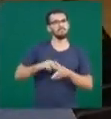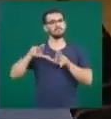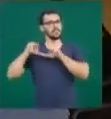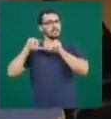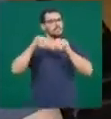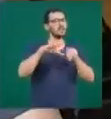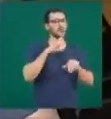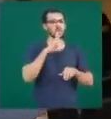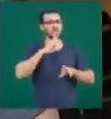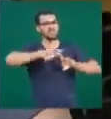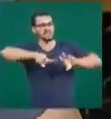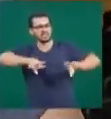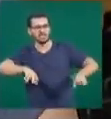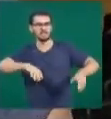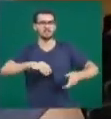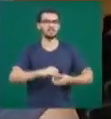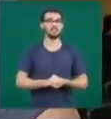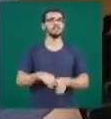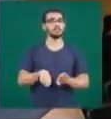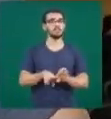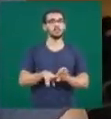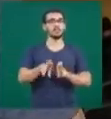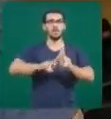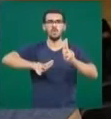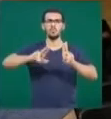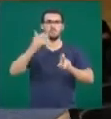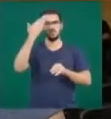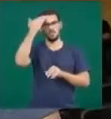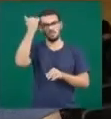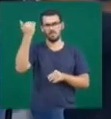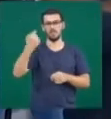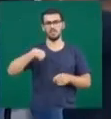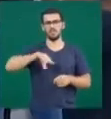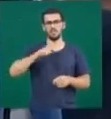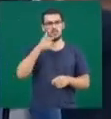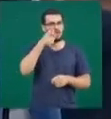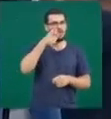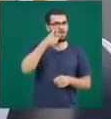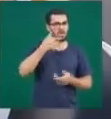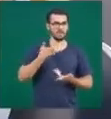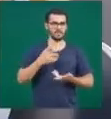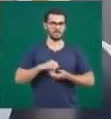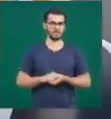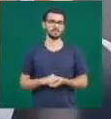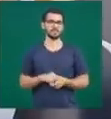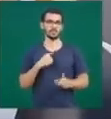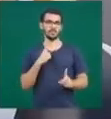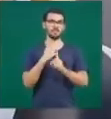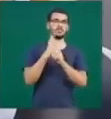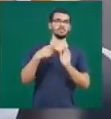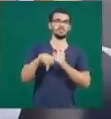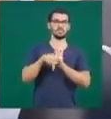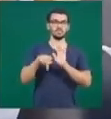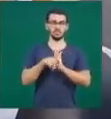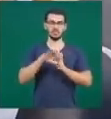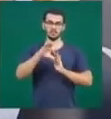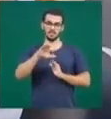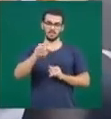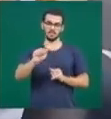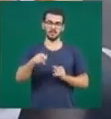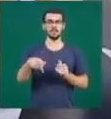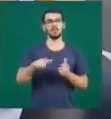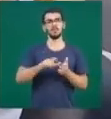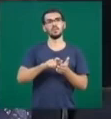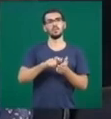novas. A UFO também, a UFO é bem conhecida, então a gente se interessou bastante. O encontro, promovido pelo Centro Acadêmico do curso